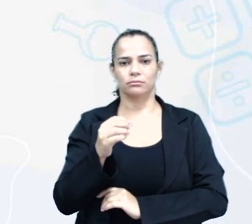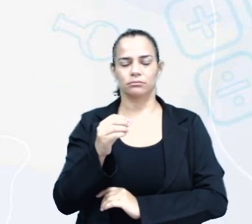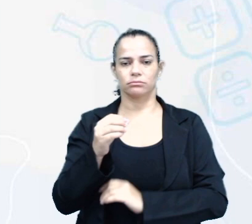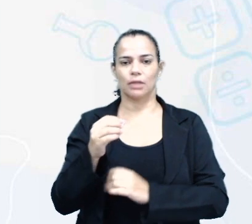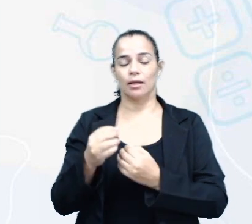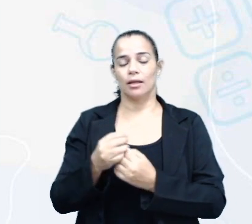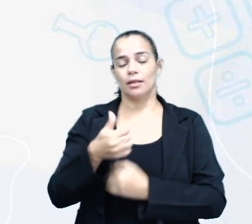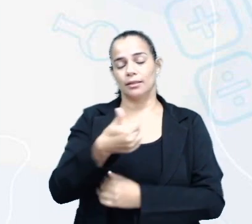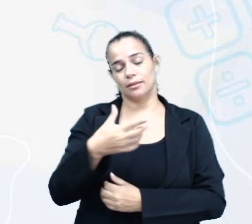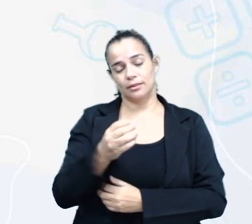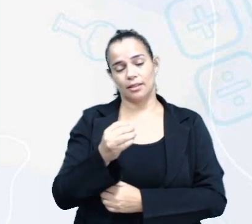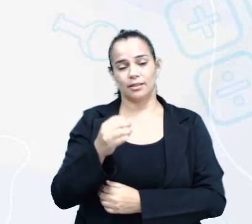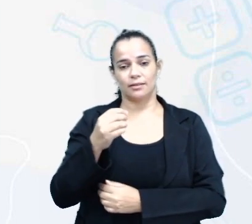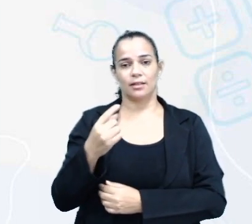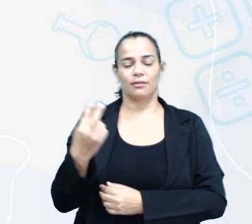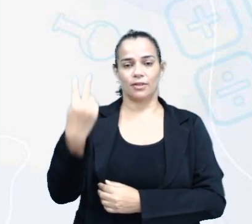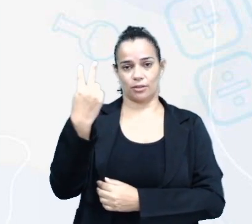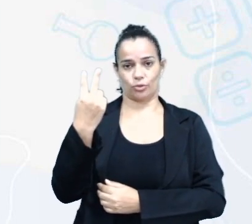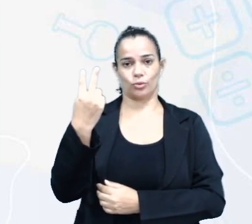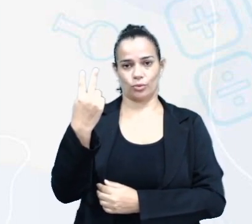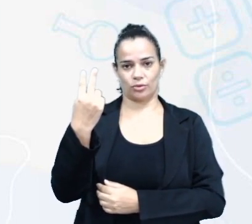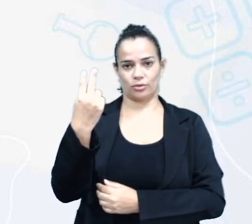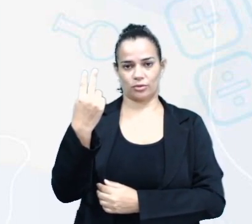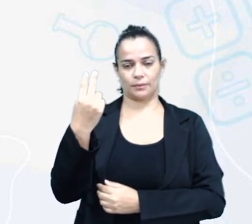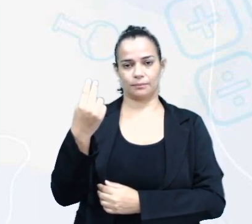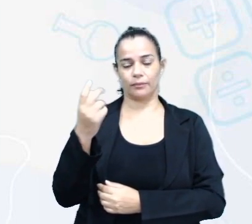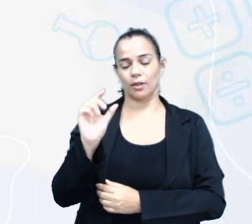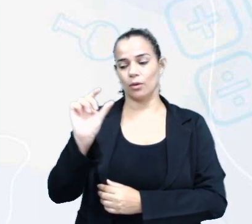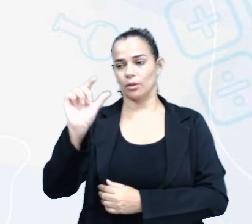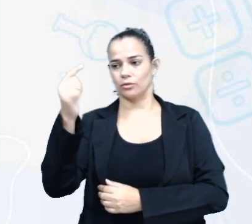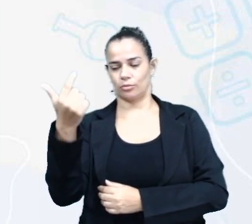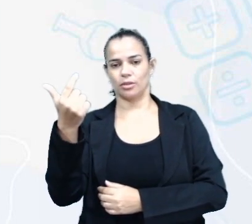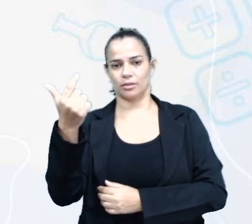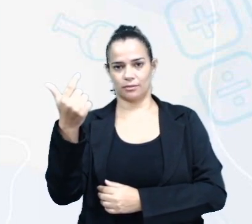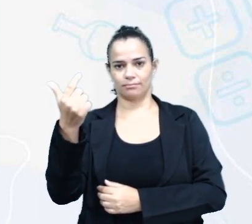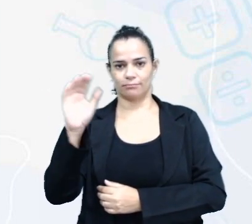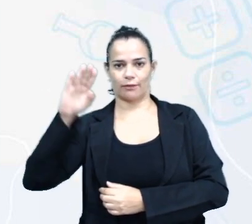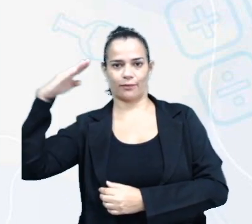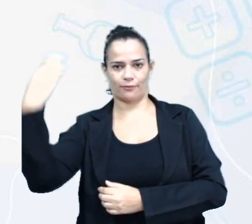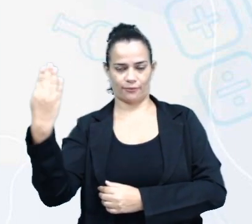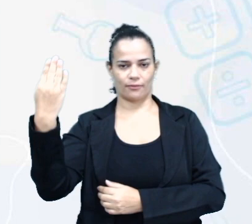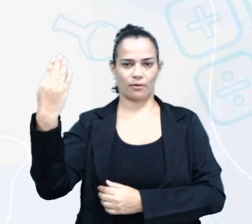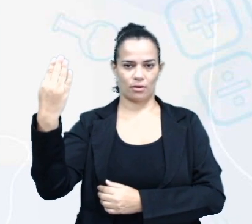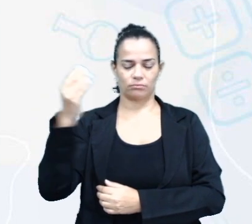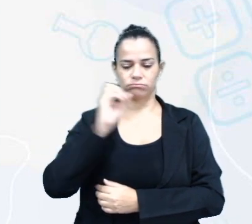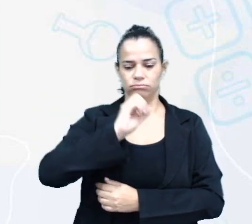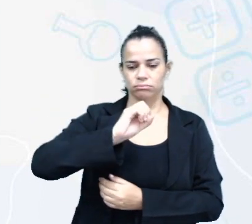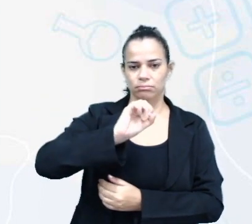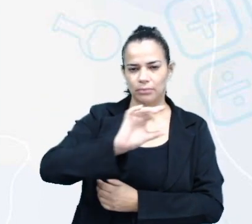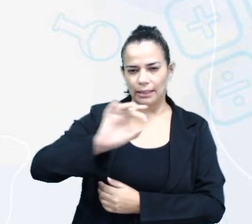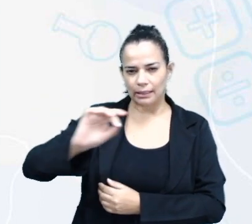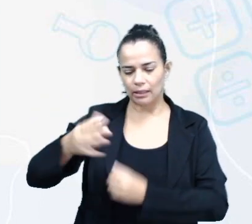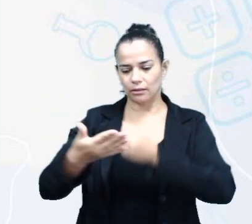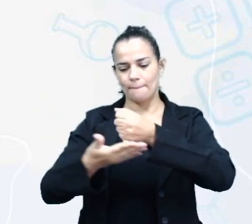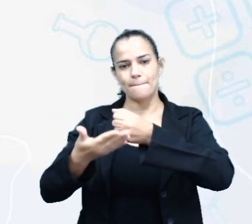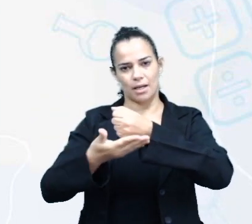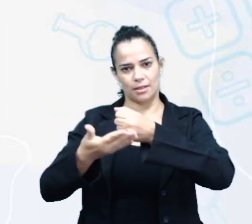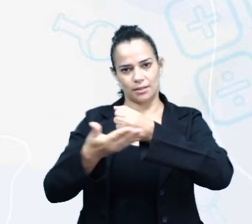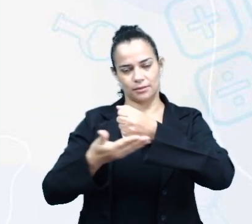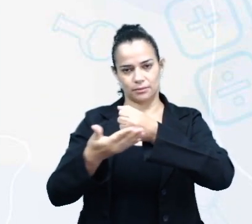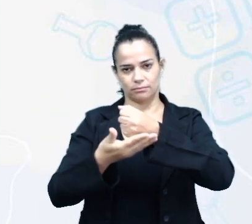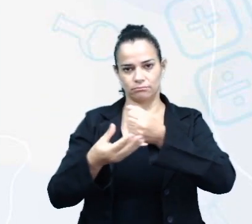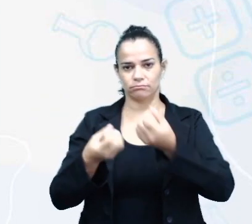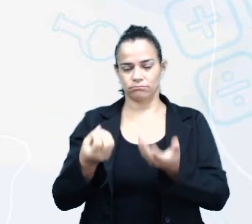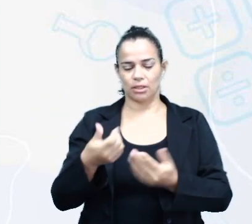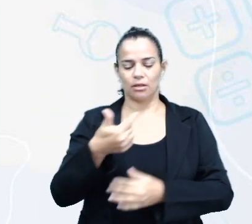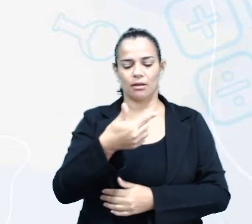vezes 4 elevado a 2. Esse expoente de fora, ele vai ser distribuído para cada base. Então, vai ficar como?